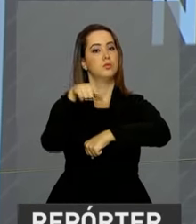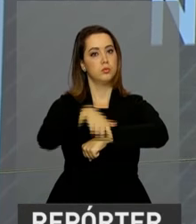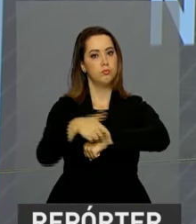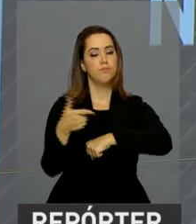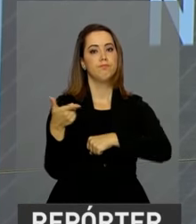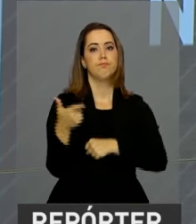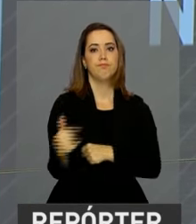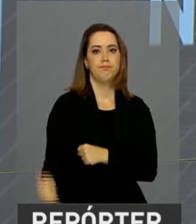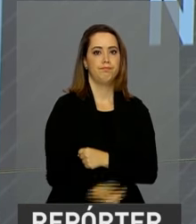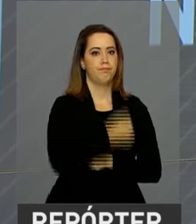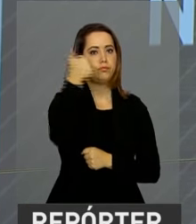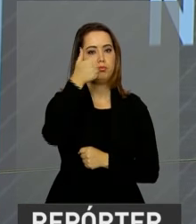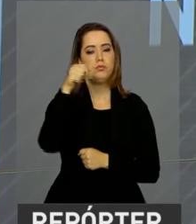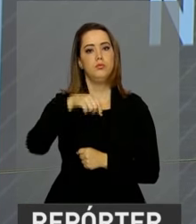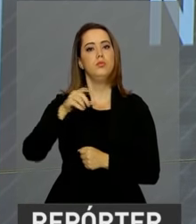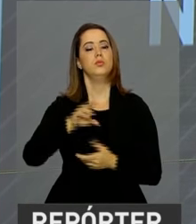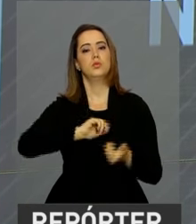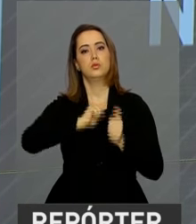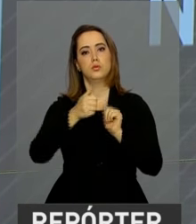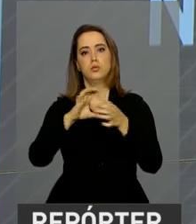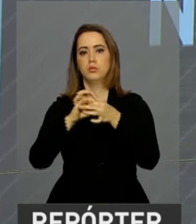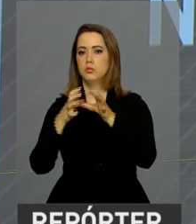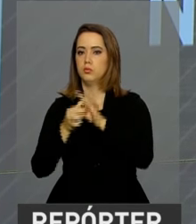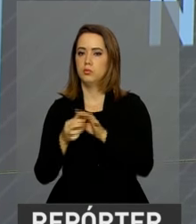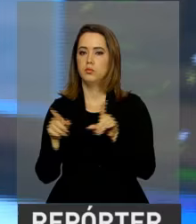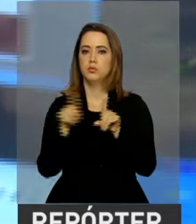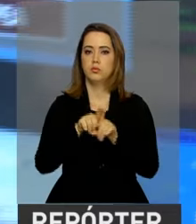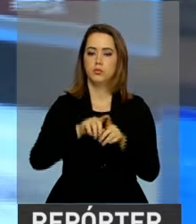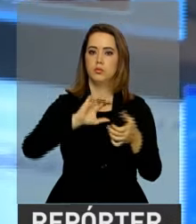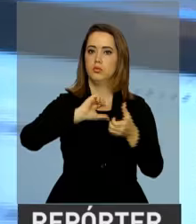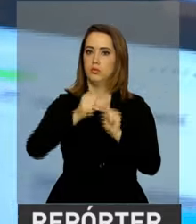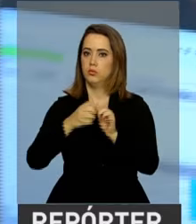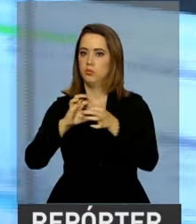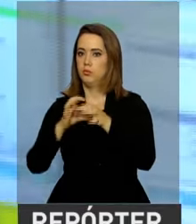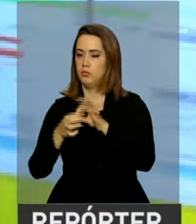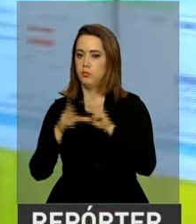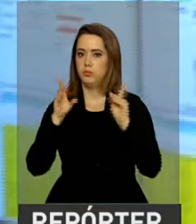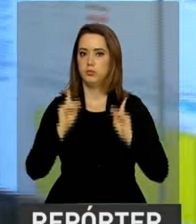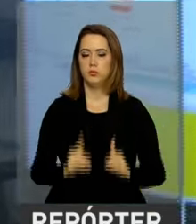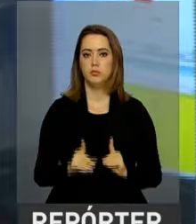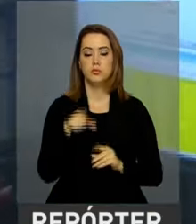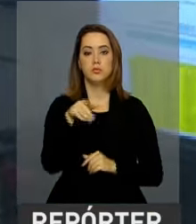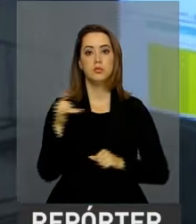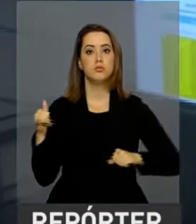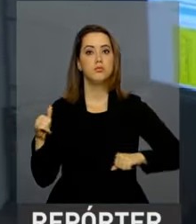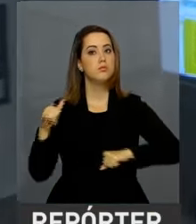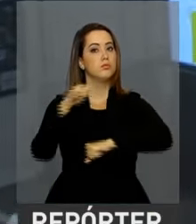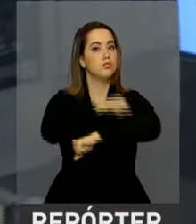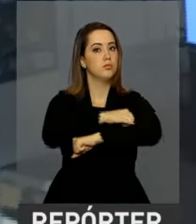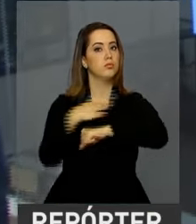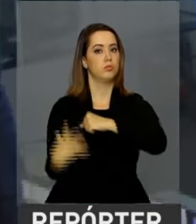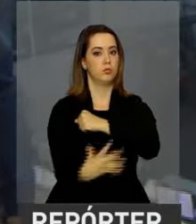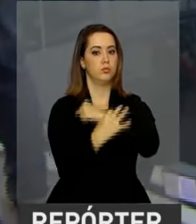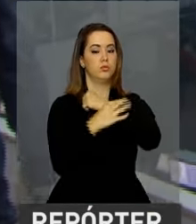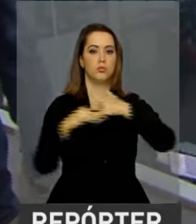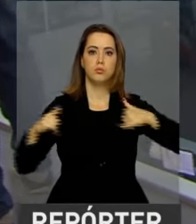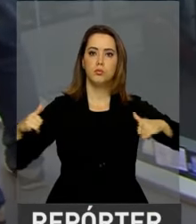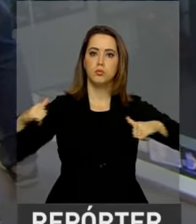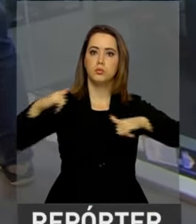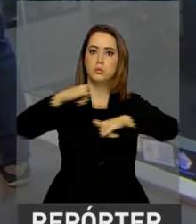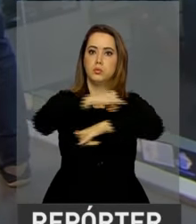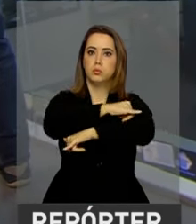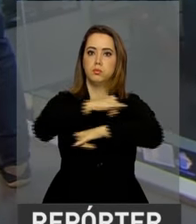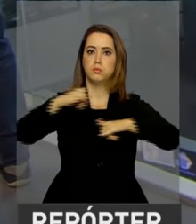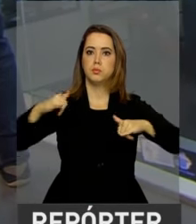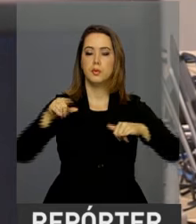Jogos Olímpicos e Paralímpicos. A segurança do espaço aéreo brasileiro está garantida para os Jogos